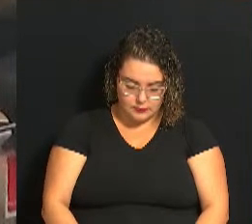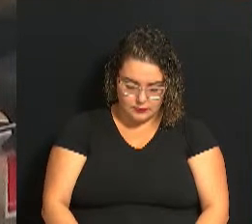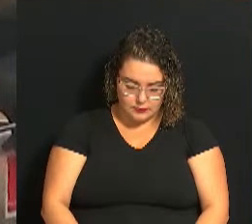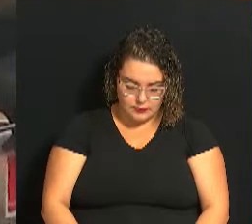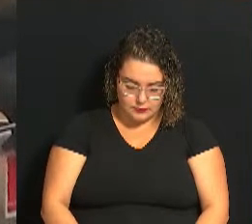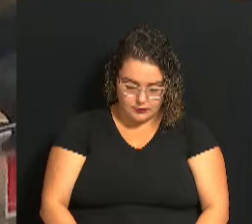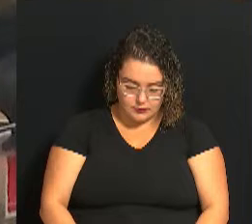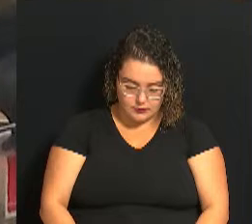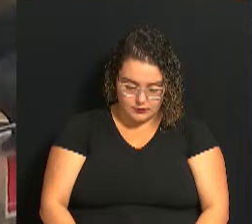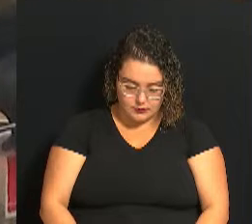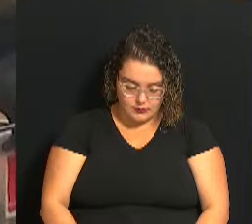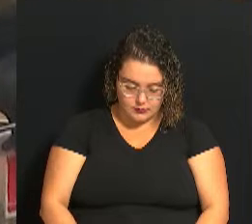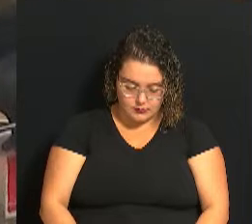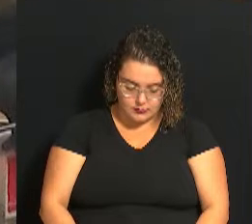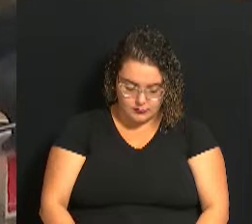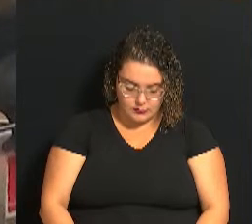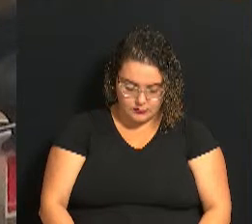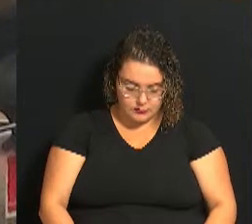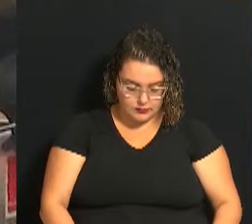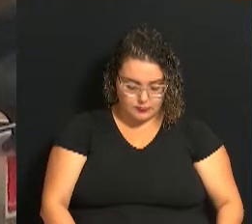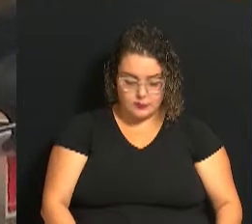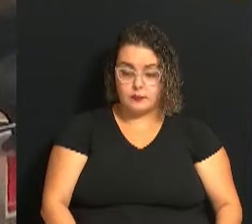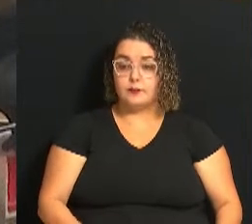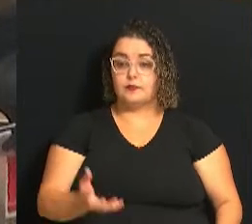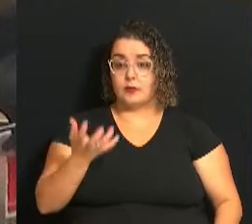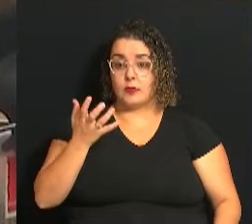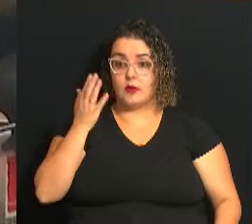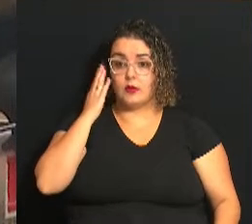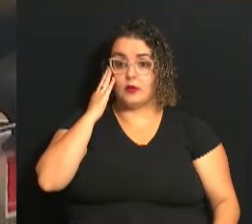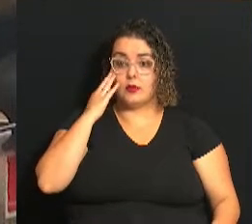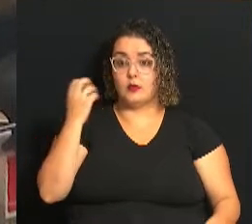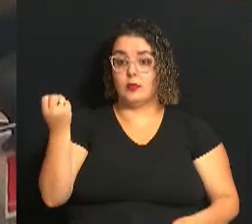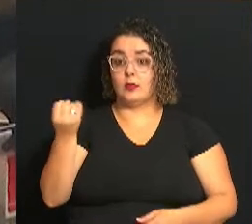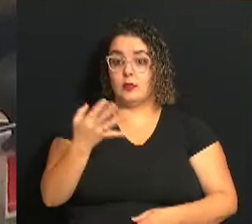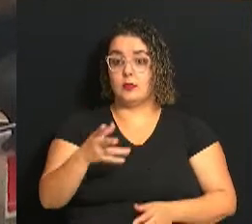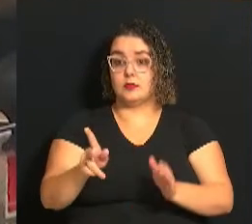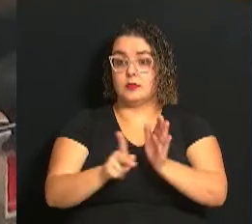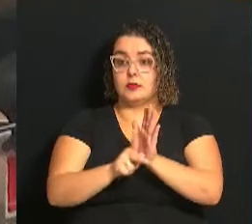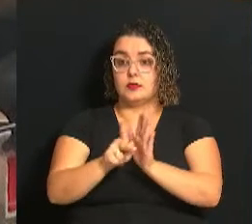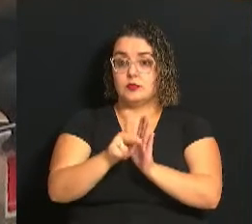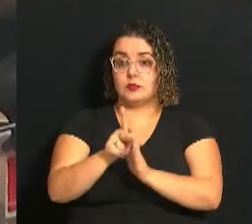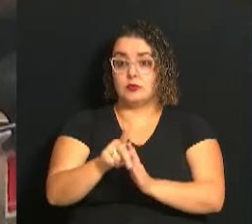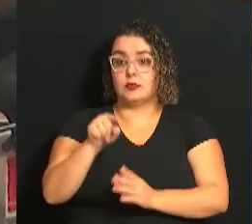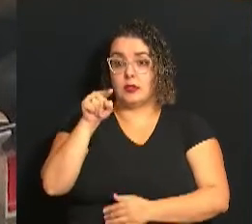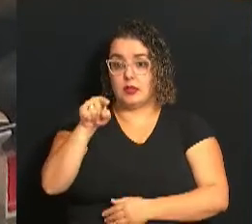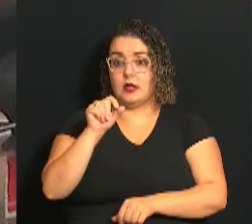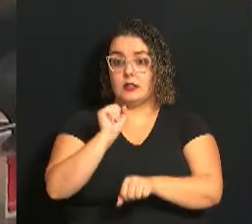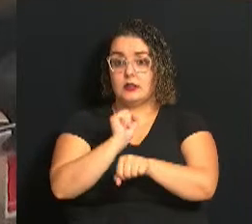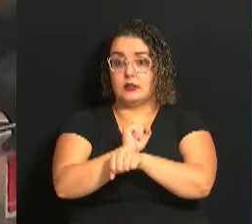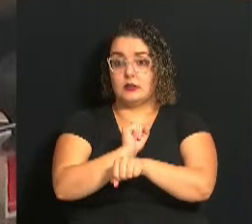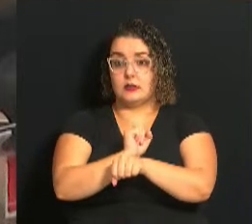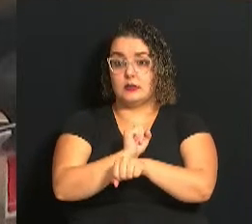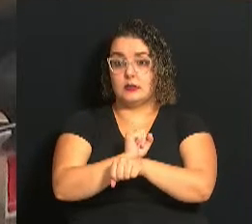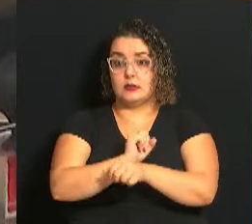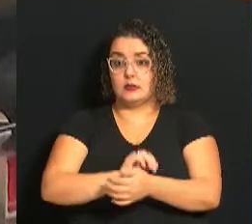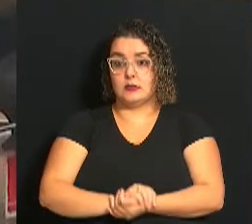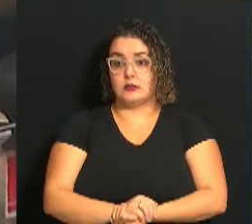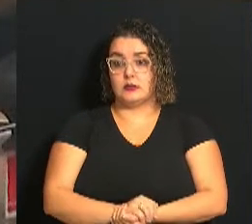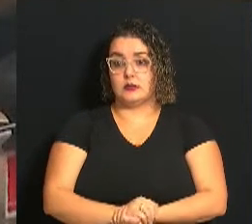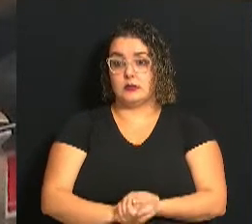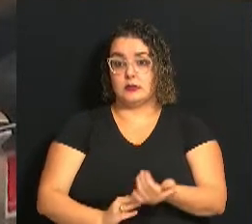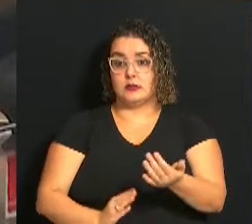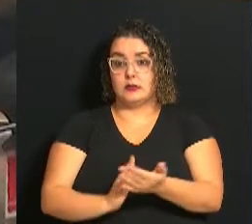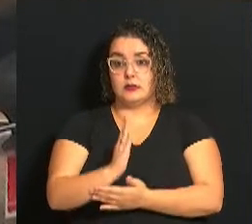Não, senhor presidente, eu gostaria de saber quantos projetos estão lá aguardando essa aprovação,